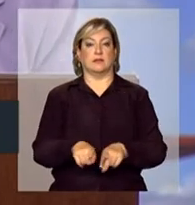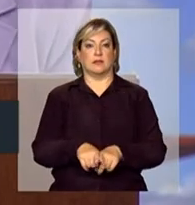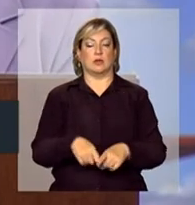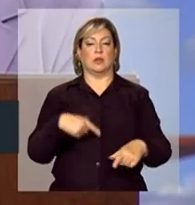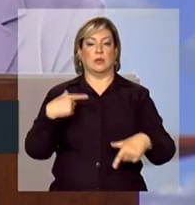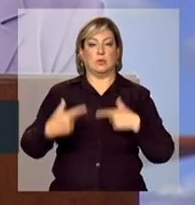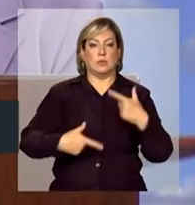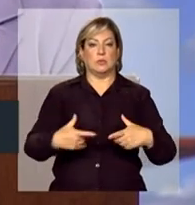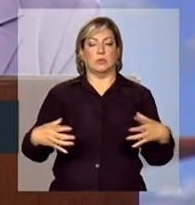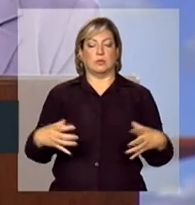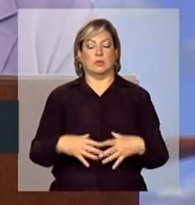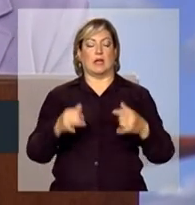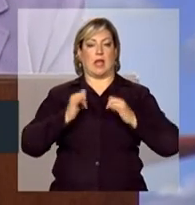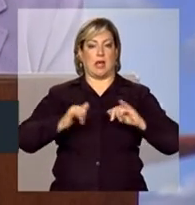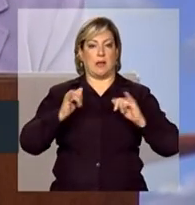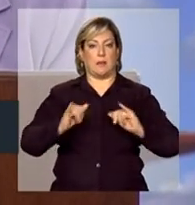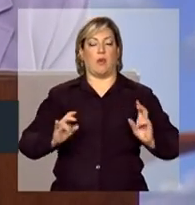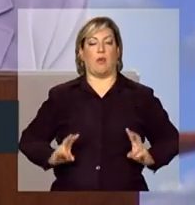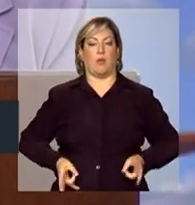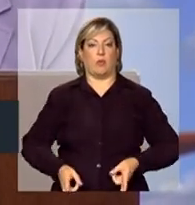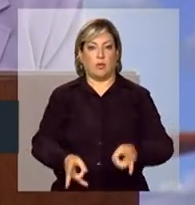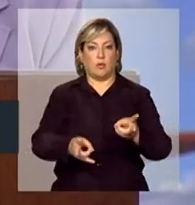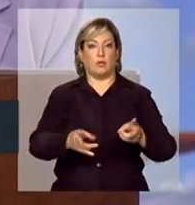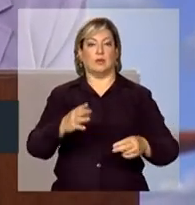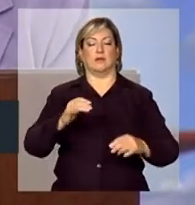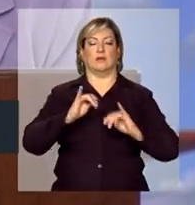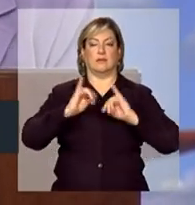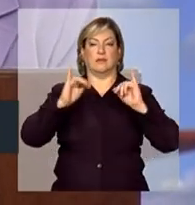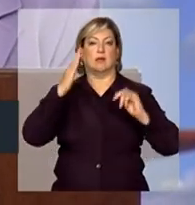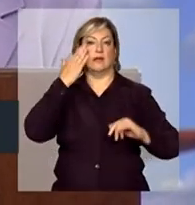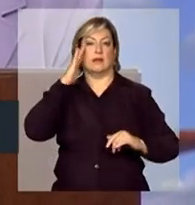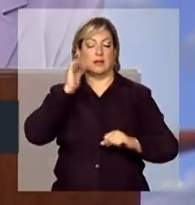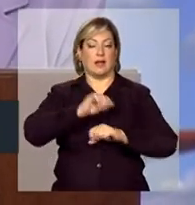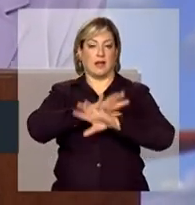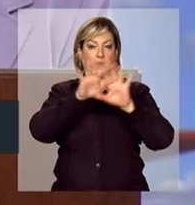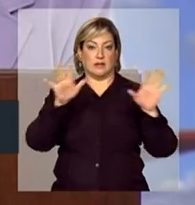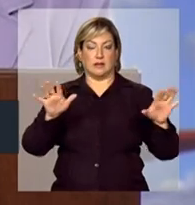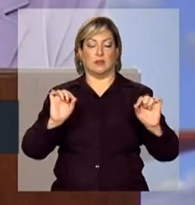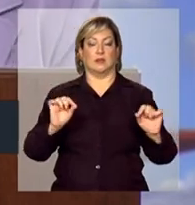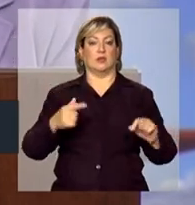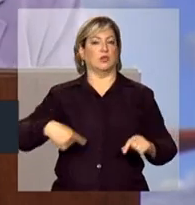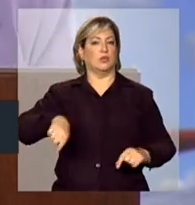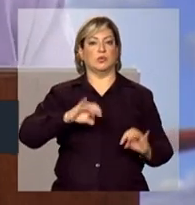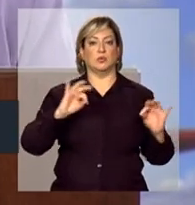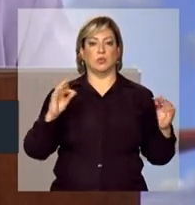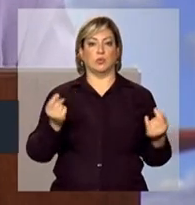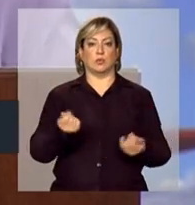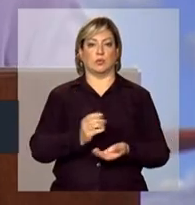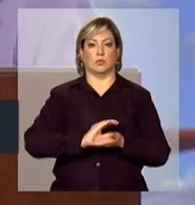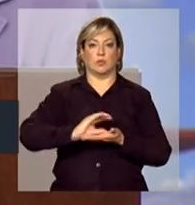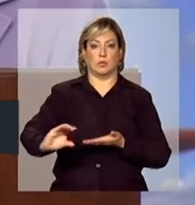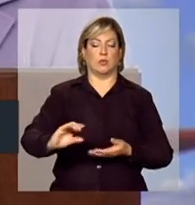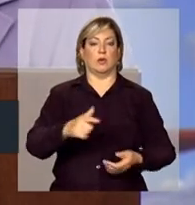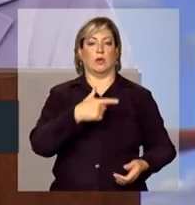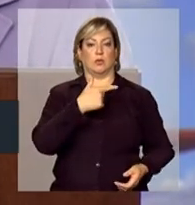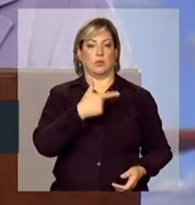campanhas continuada mpç3 conscientização serão investidos